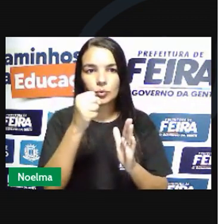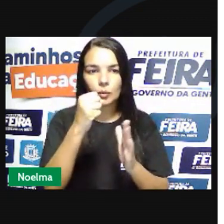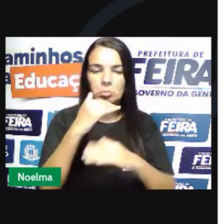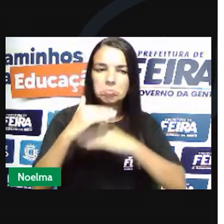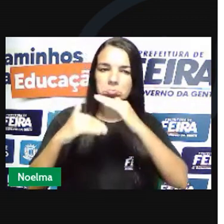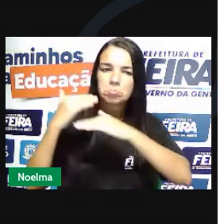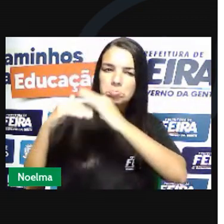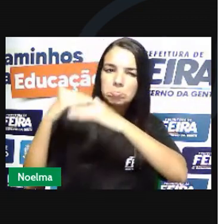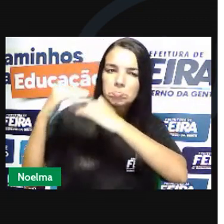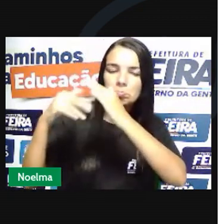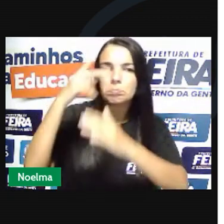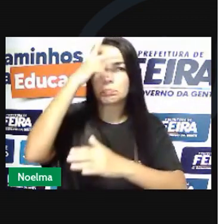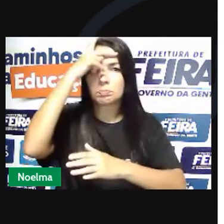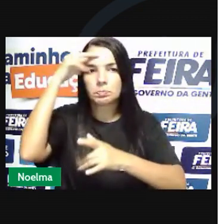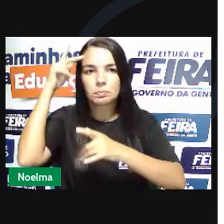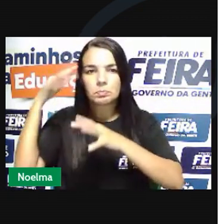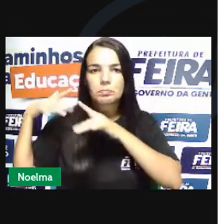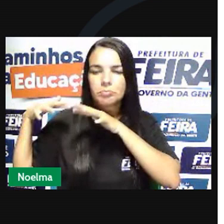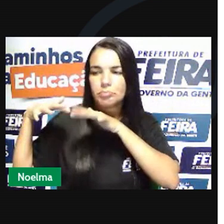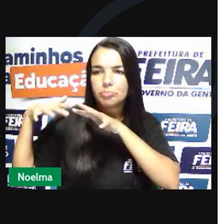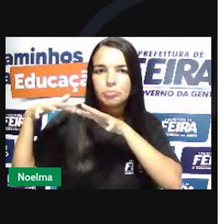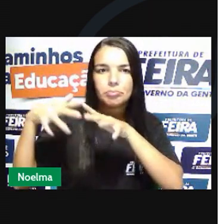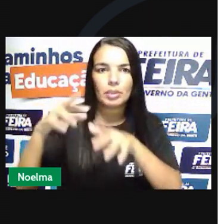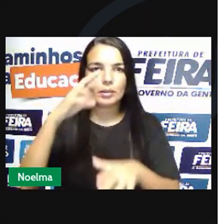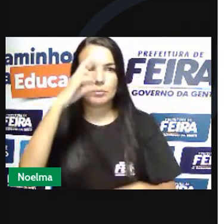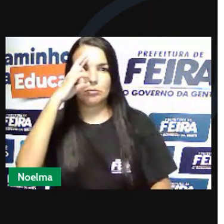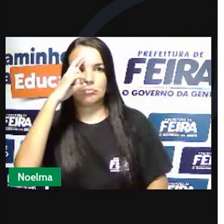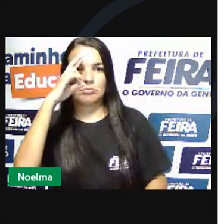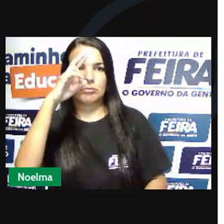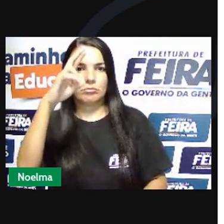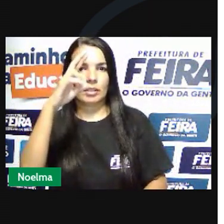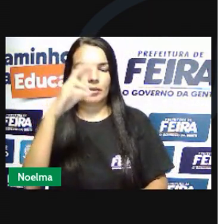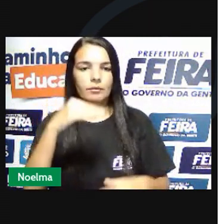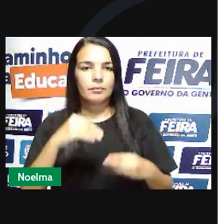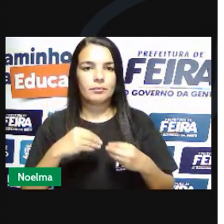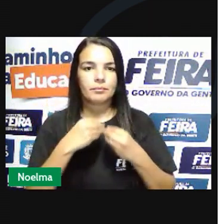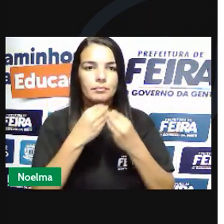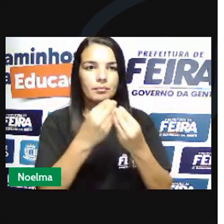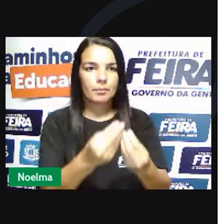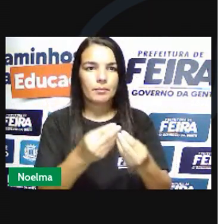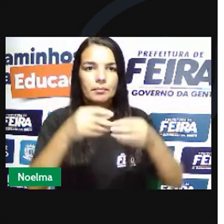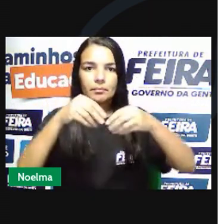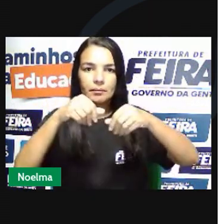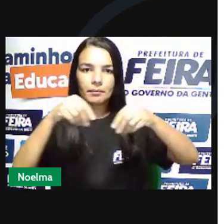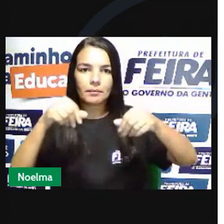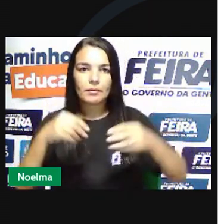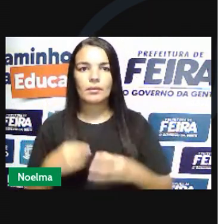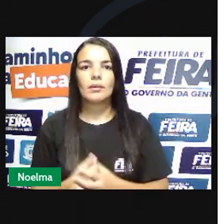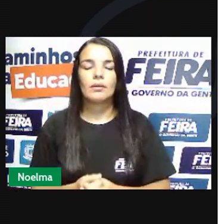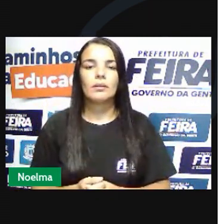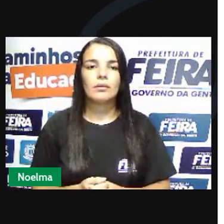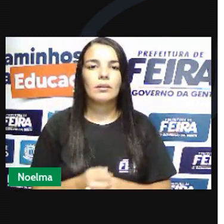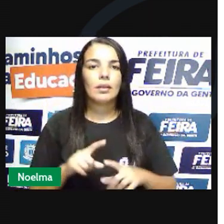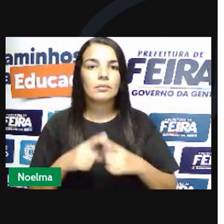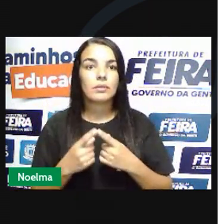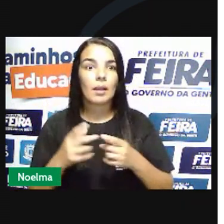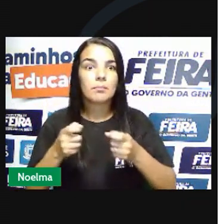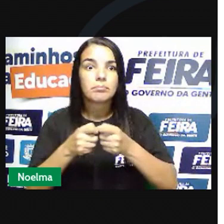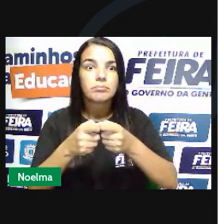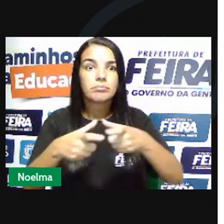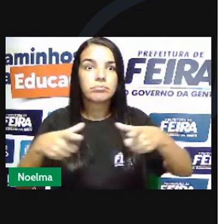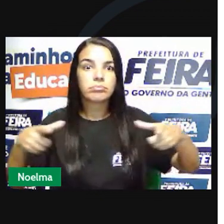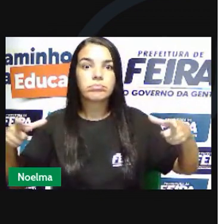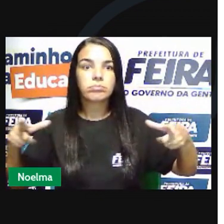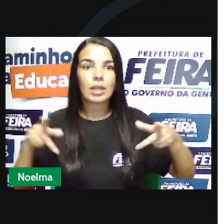levando a prosperidade para os senhores de terra e grandes comerciantes. Para a maioria da população, porém,